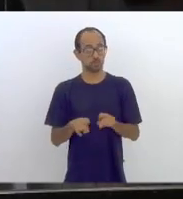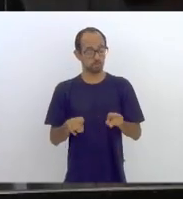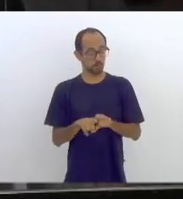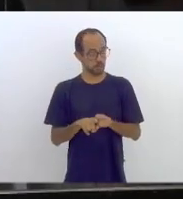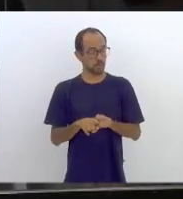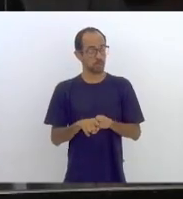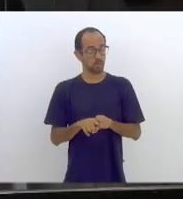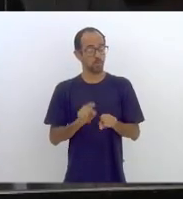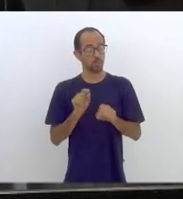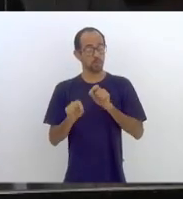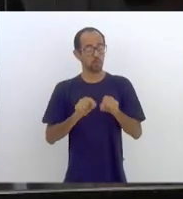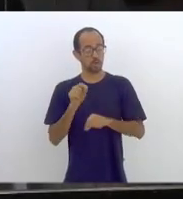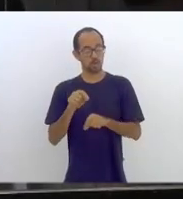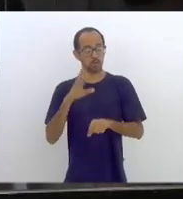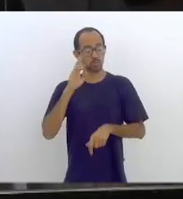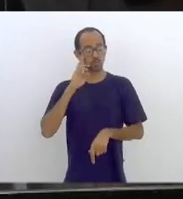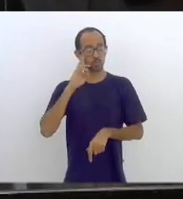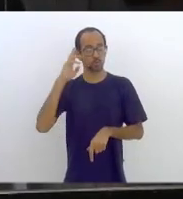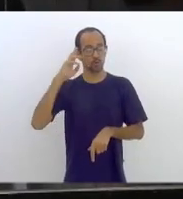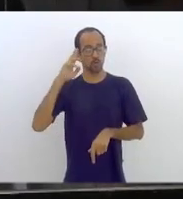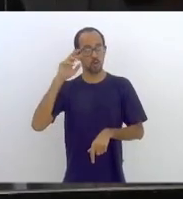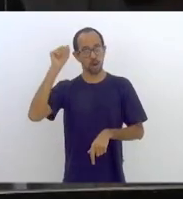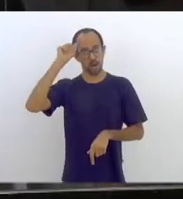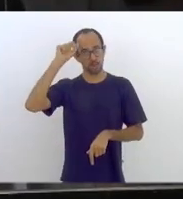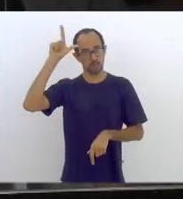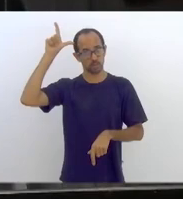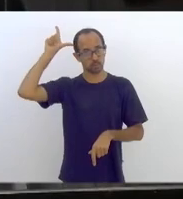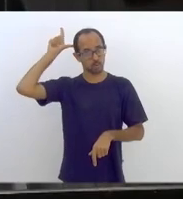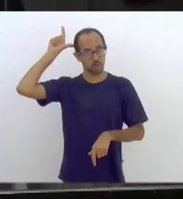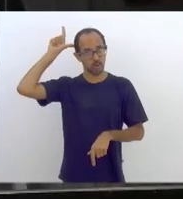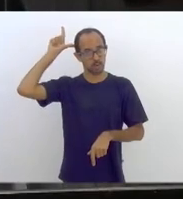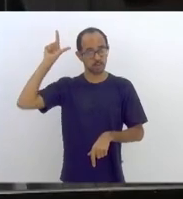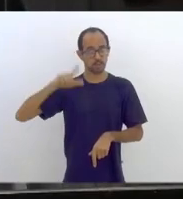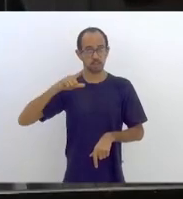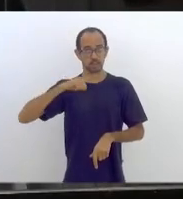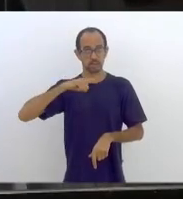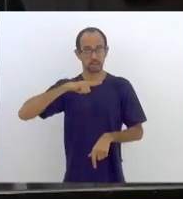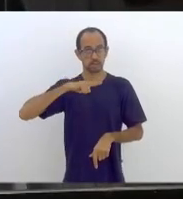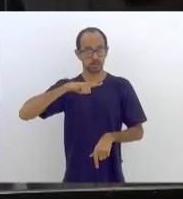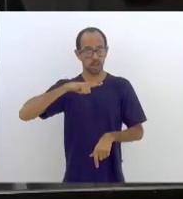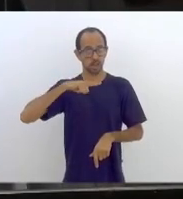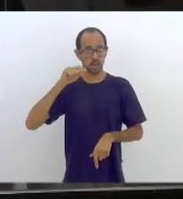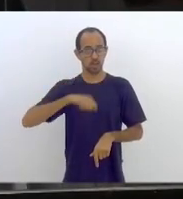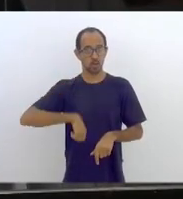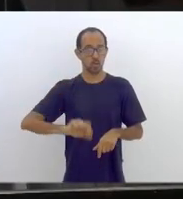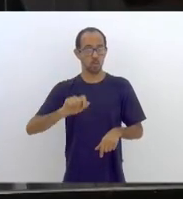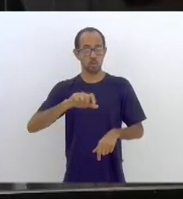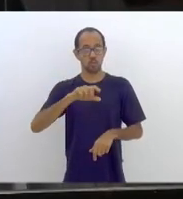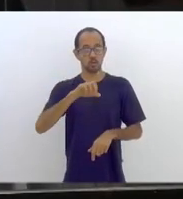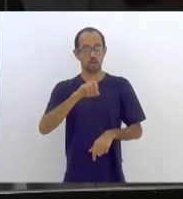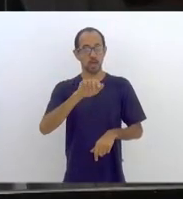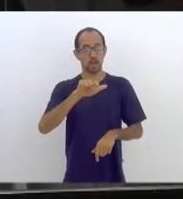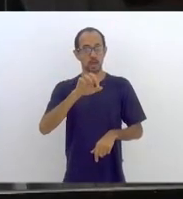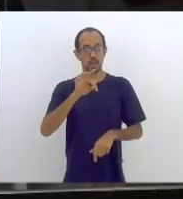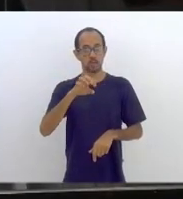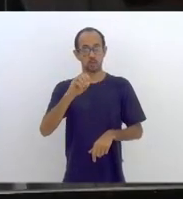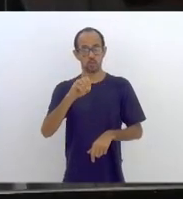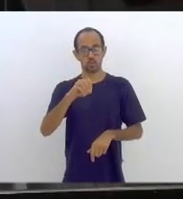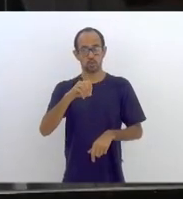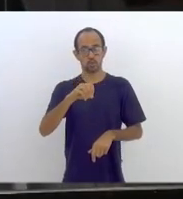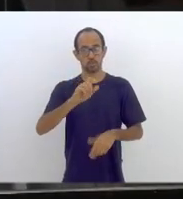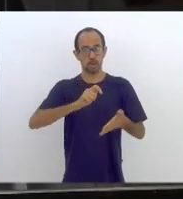o senhor Ministro Alexandre de Moraes está em flagrante delito pelo crime de tortura